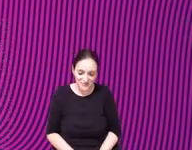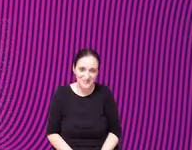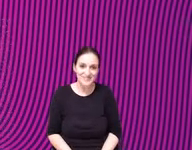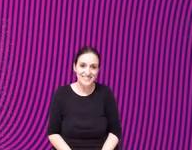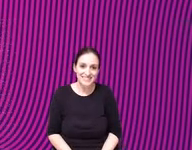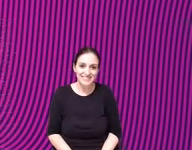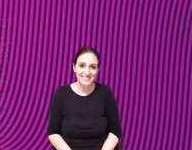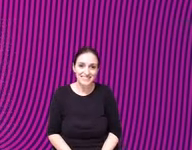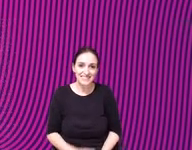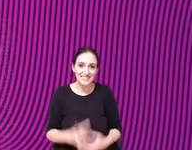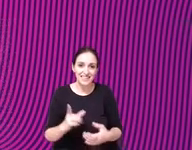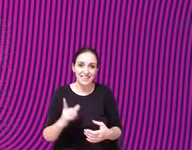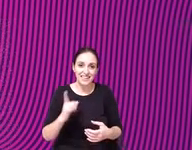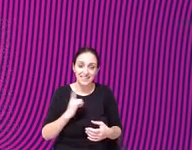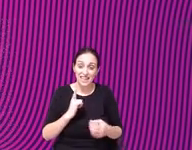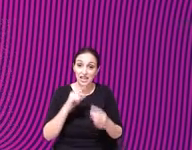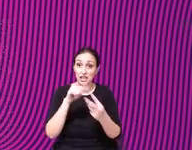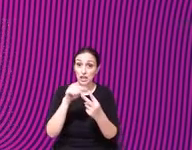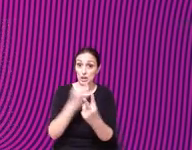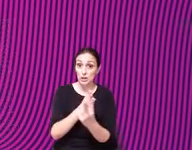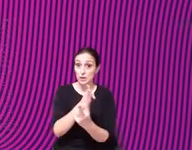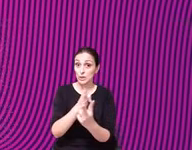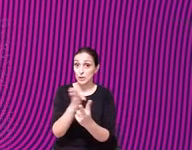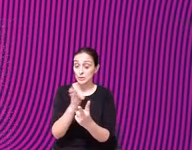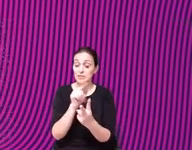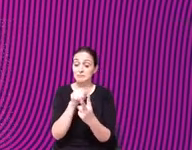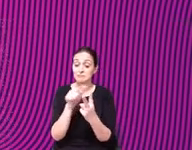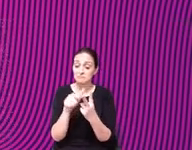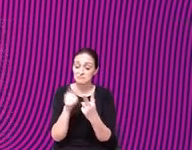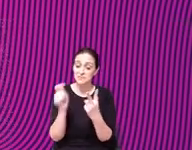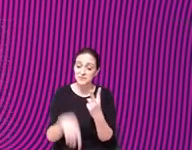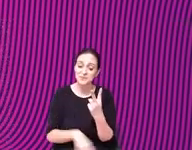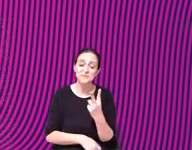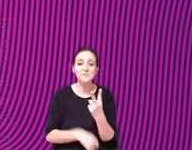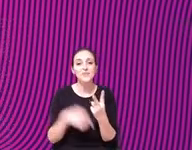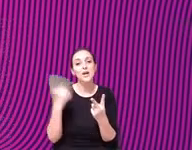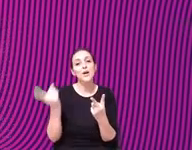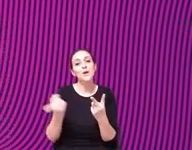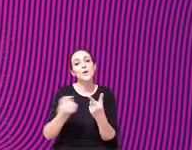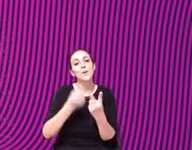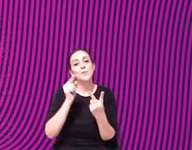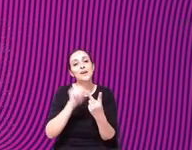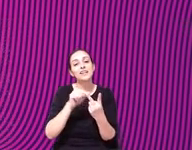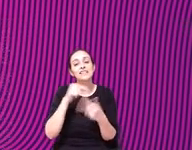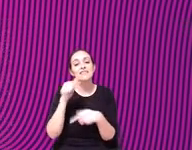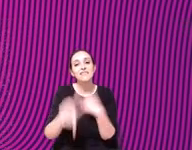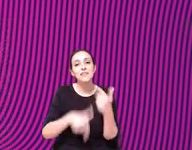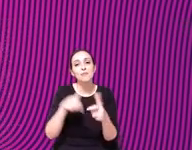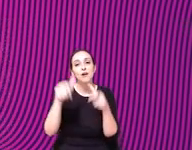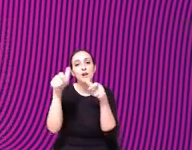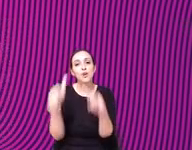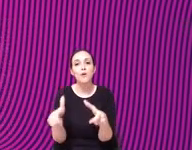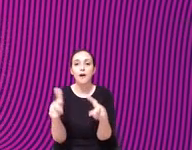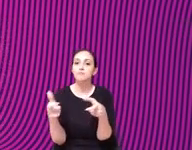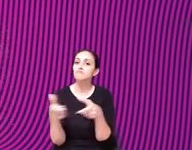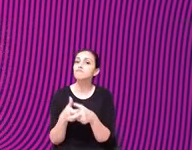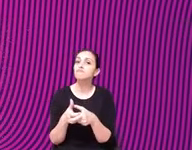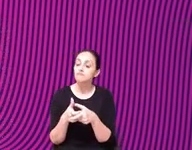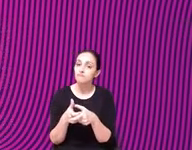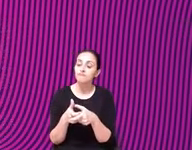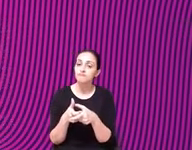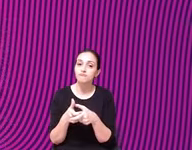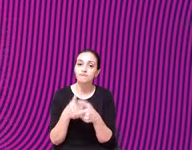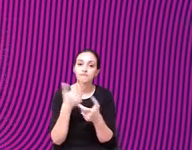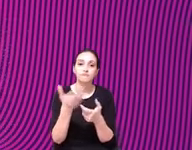tens duas vertentes, Paulo, dá para se dizer. Uma delas, se tu trabalha num lugar menor, vou te dar um